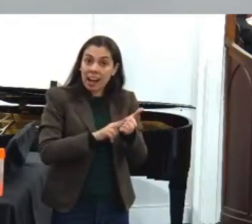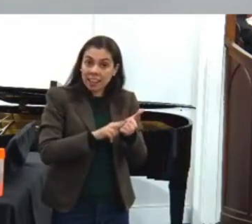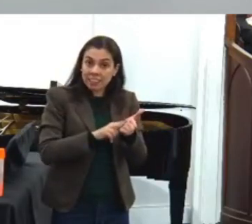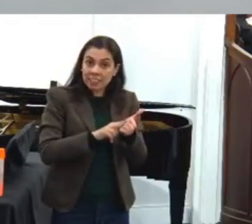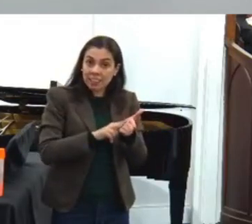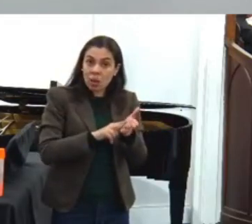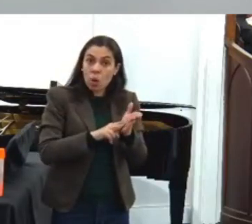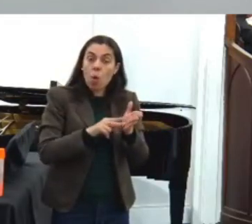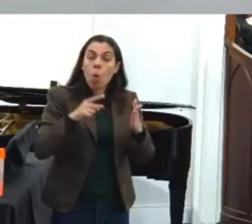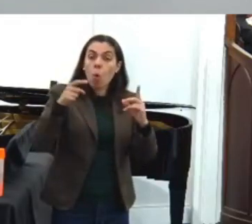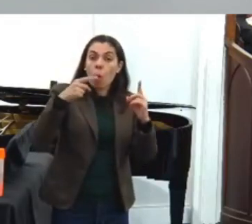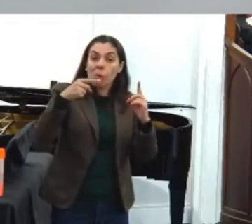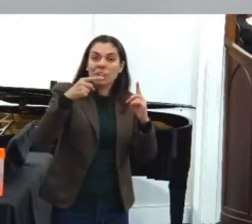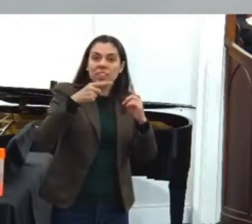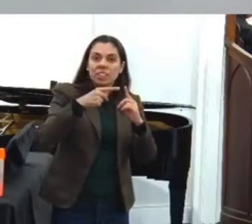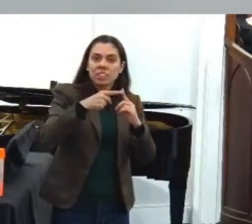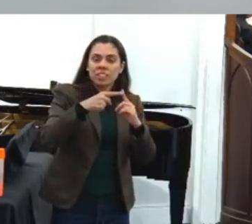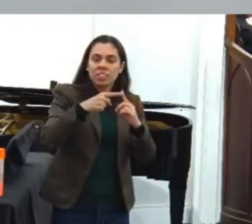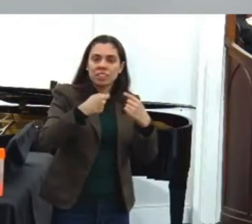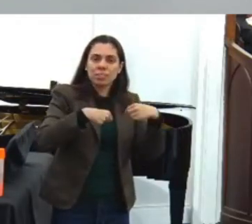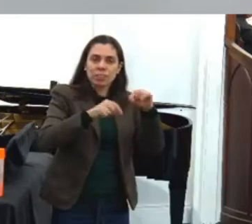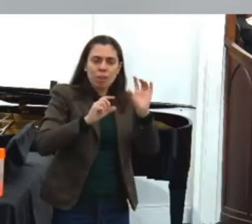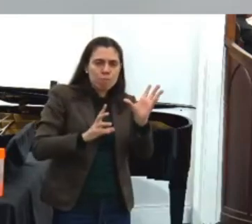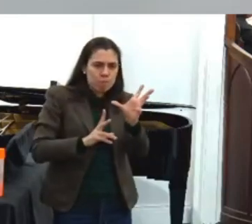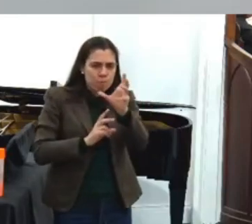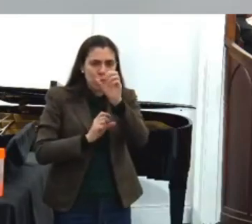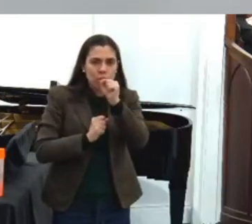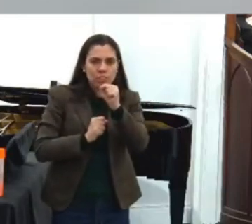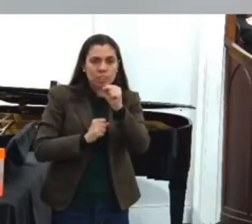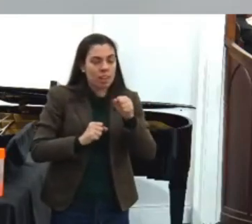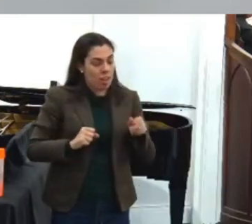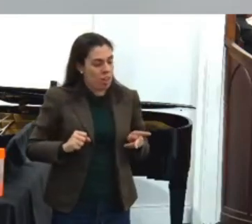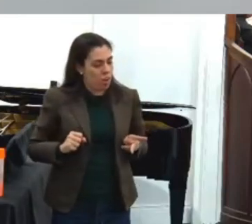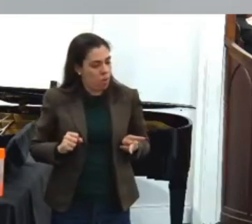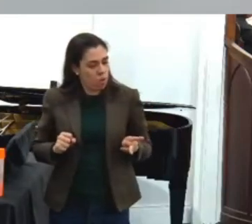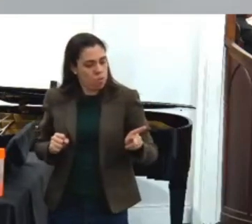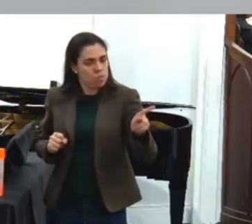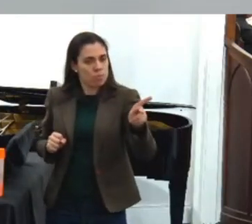seu fervor de servir e amar a Deus,